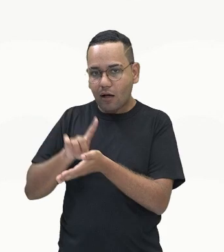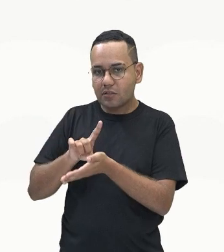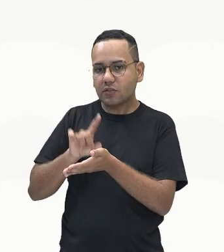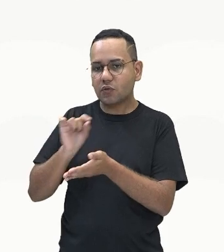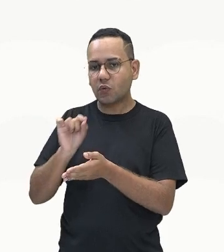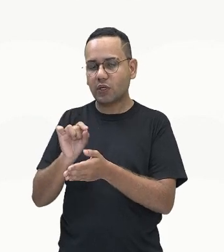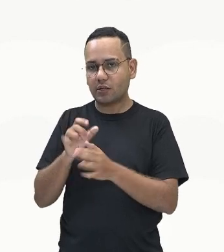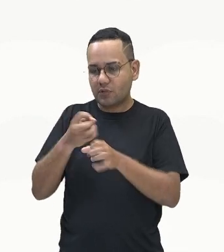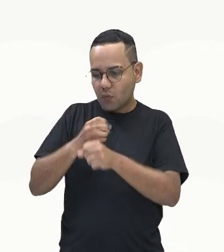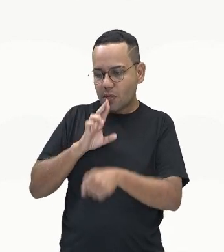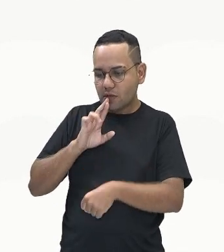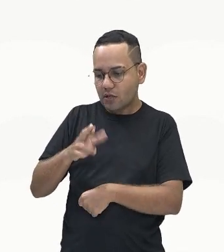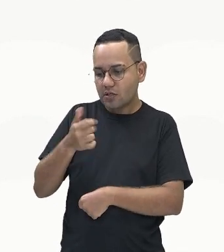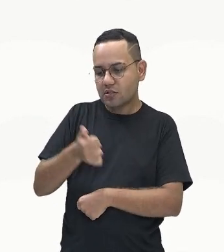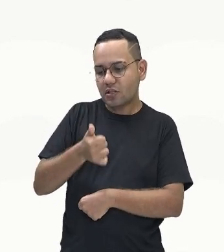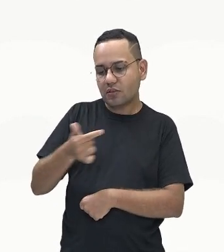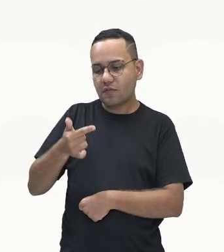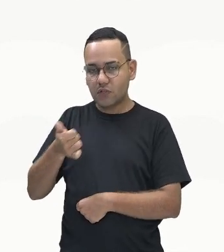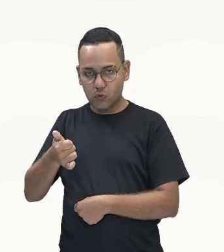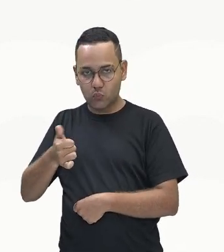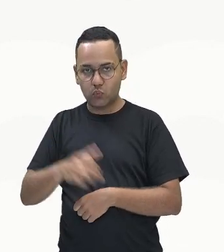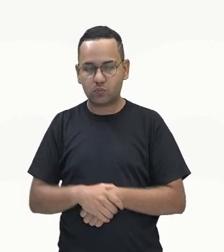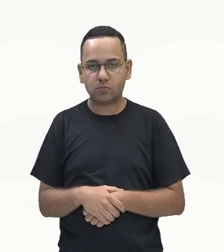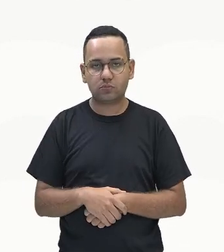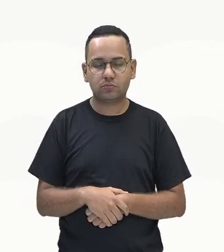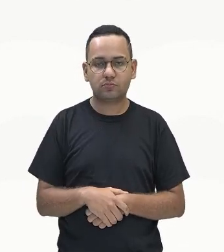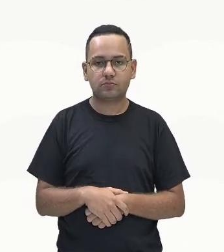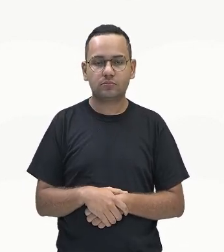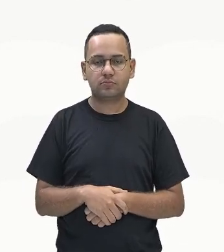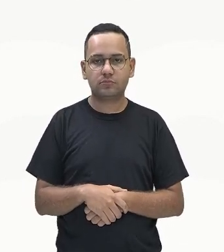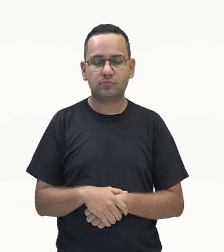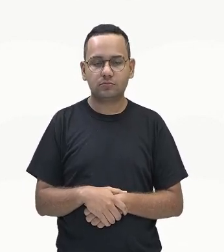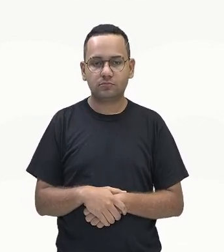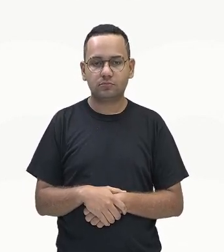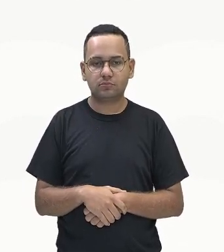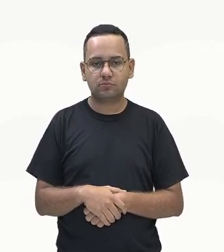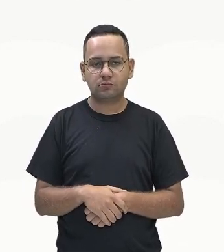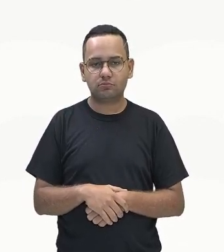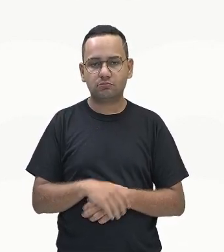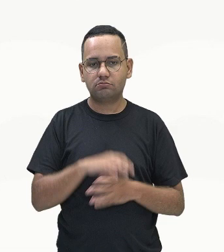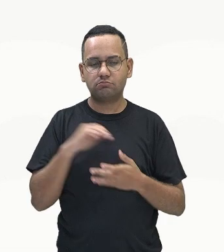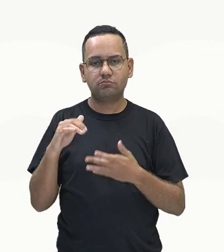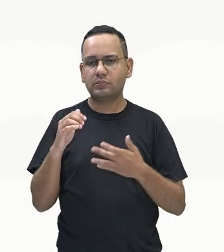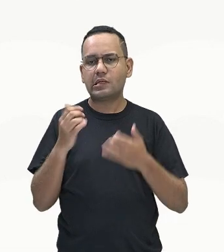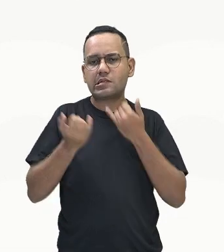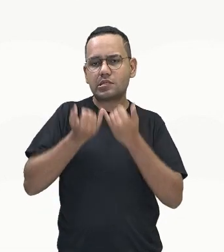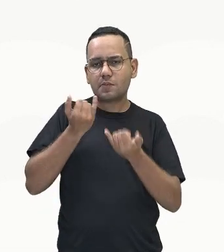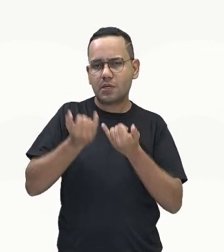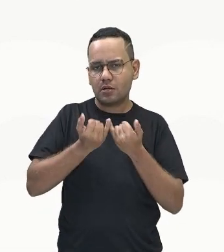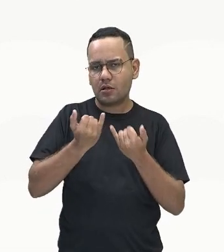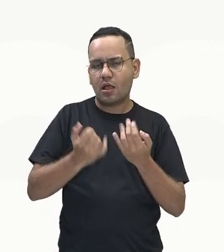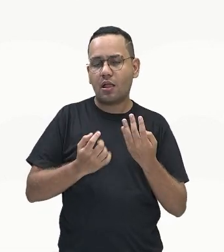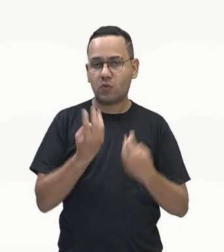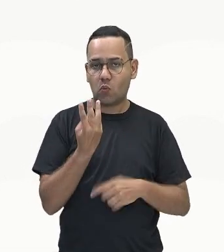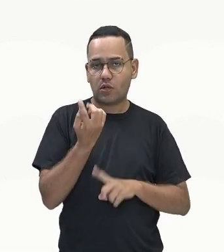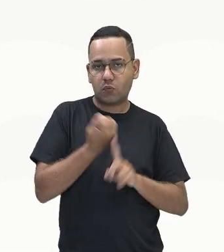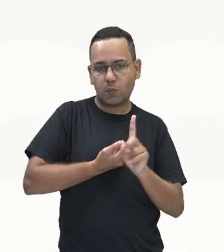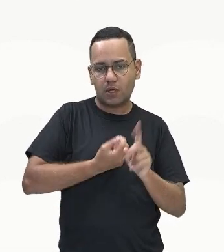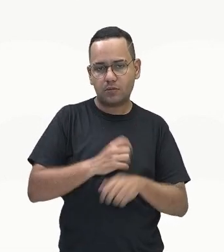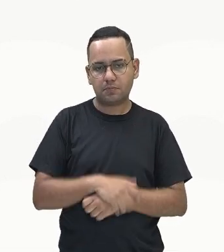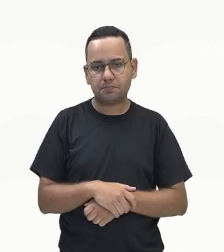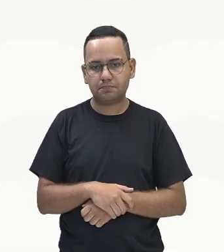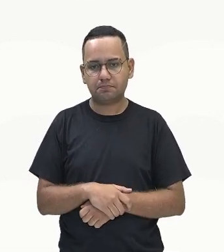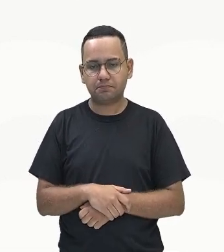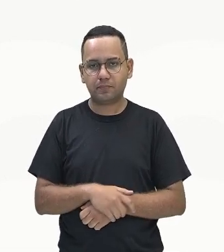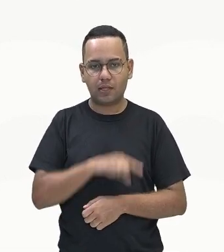de 121. Tudo bem? A mesma coisa vale para o quarto mês, R$ 40